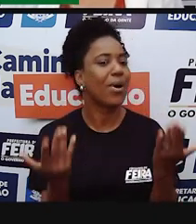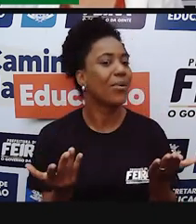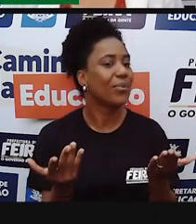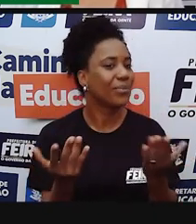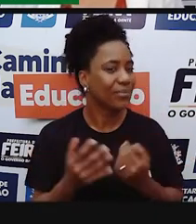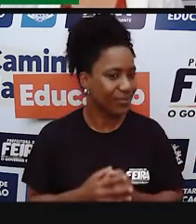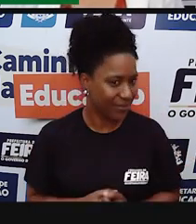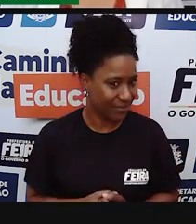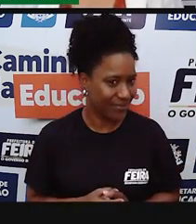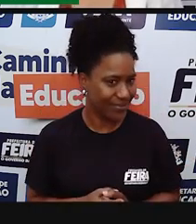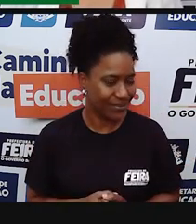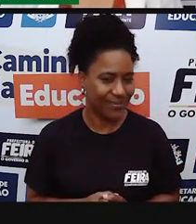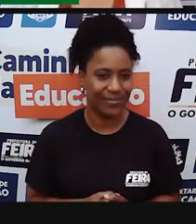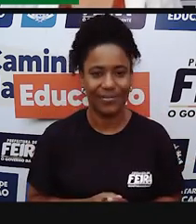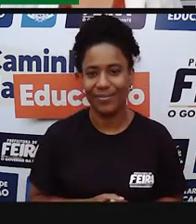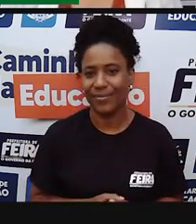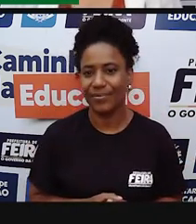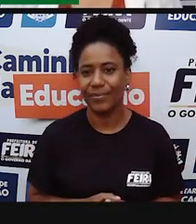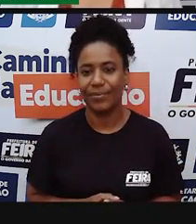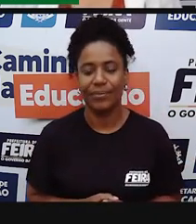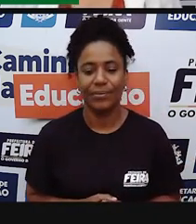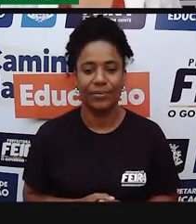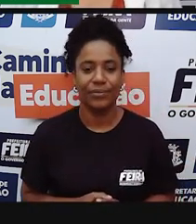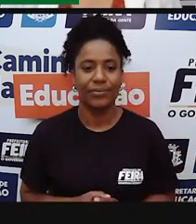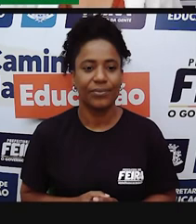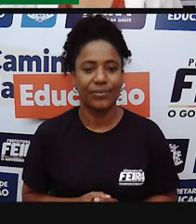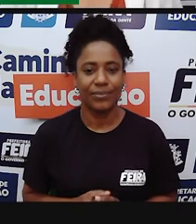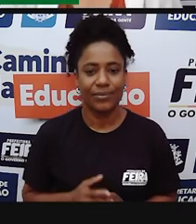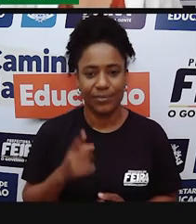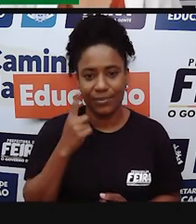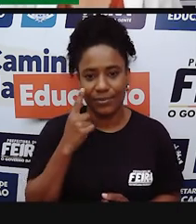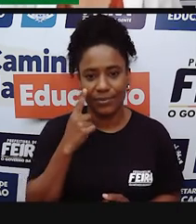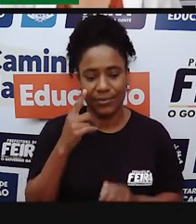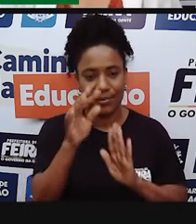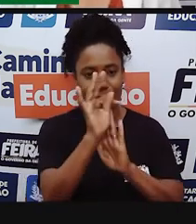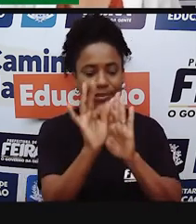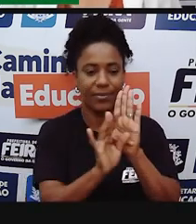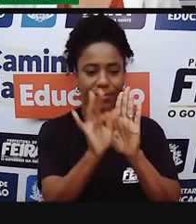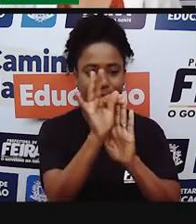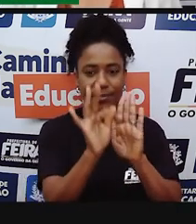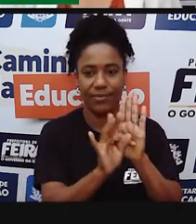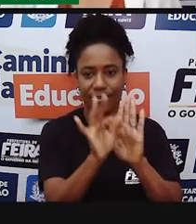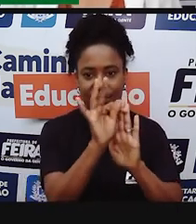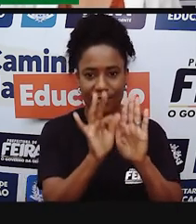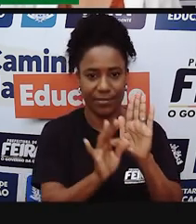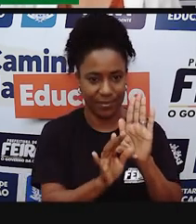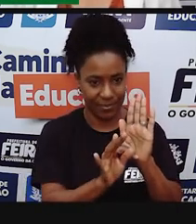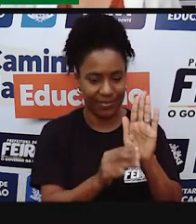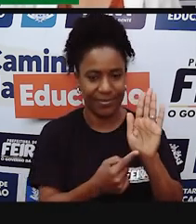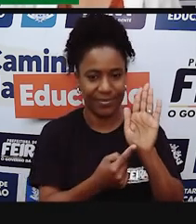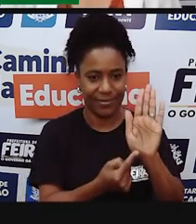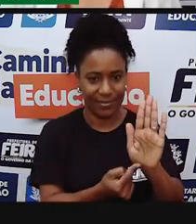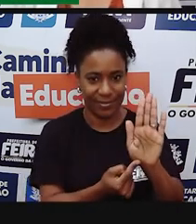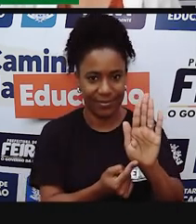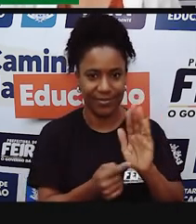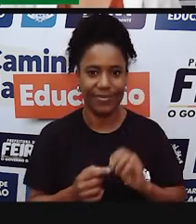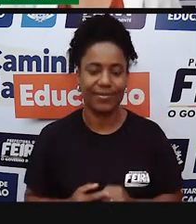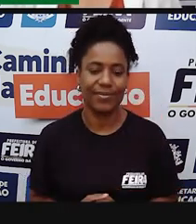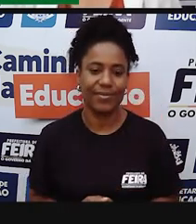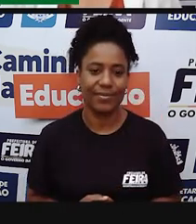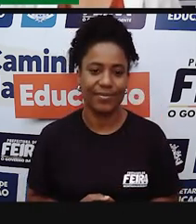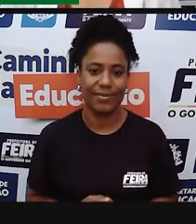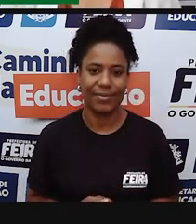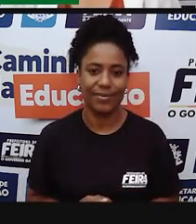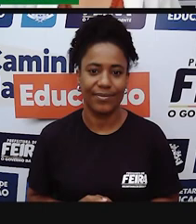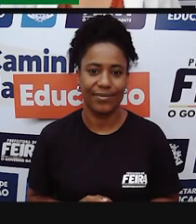doce e vamos conferir no tesco I have a brother em desenhos Johnny ela